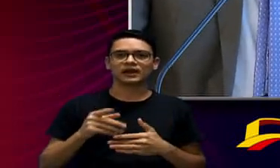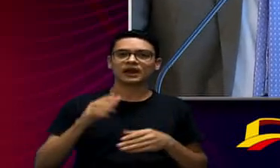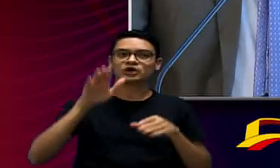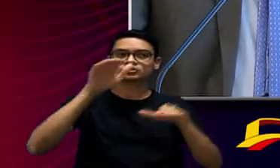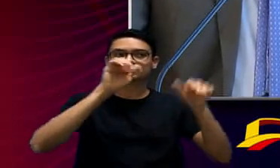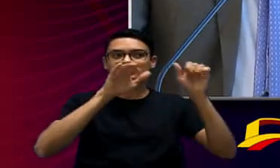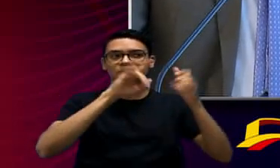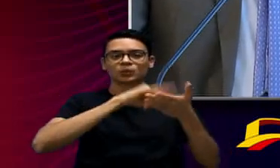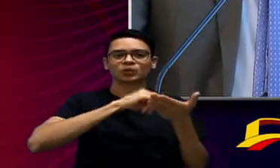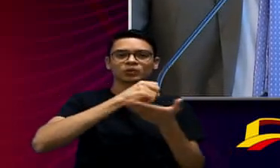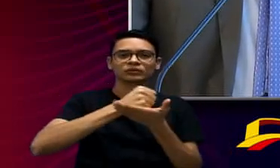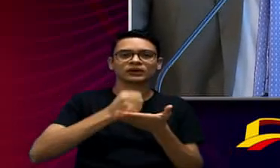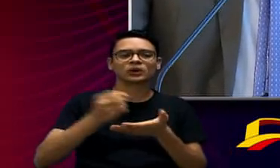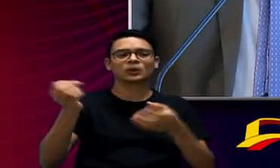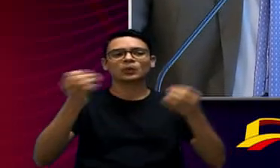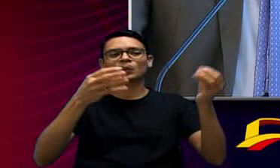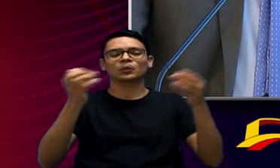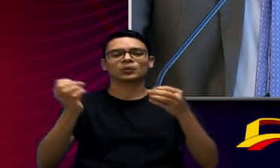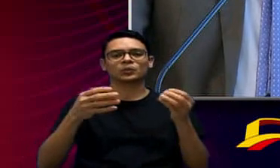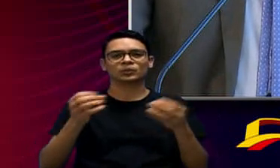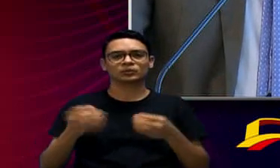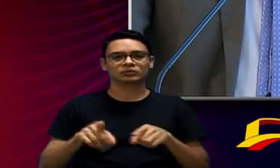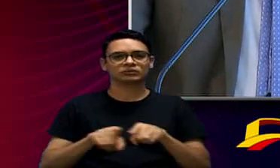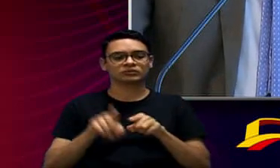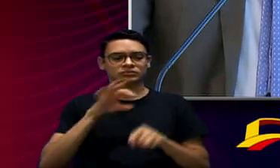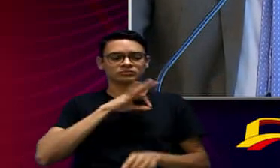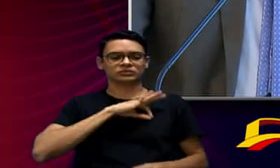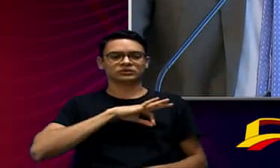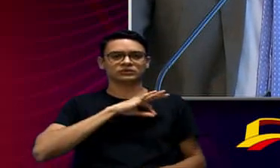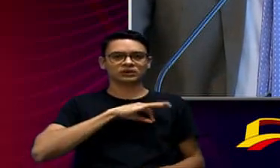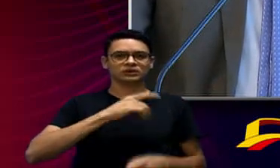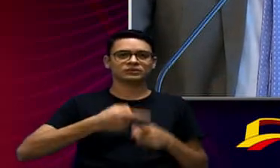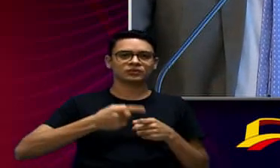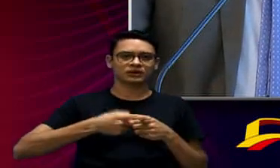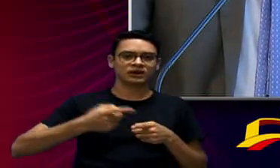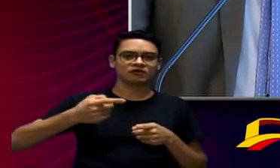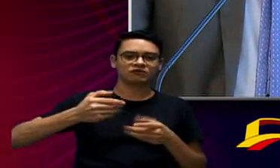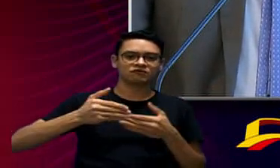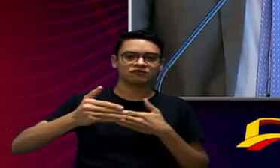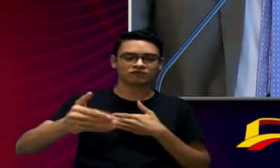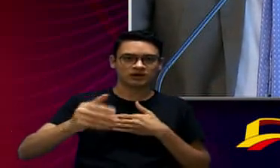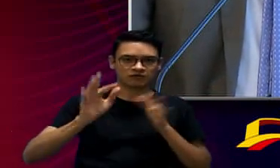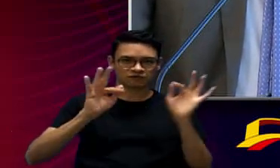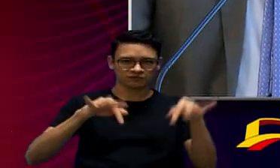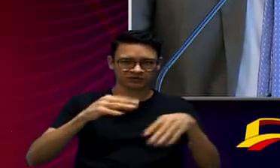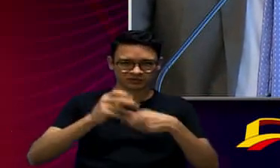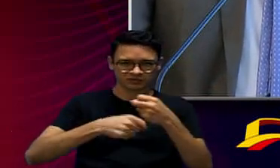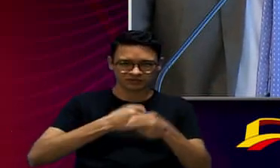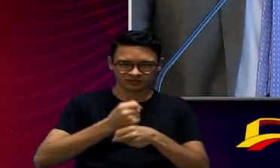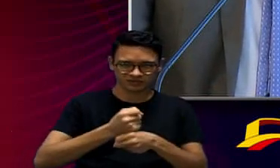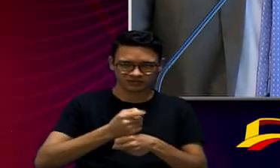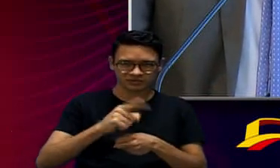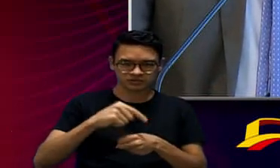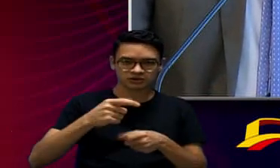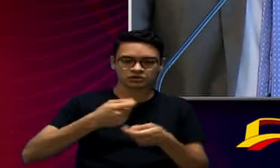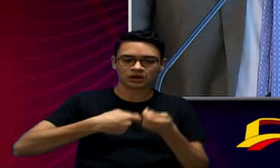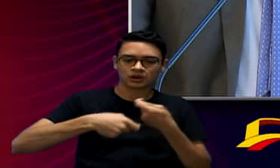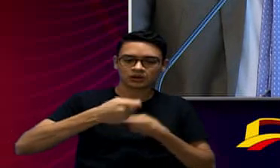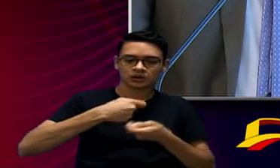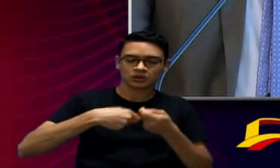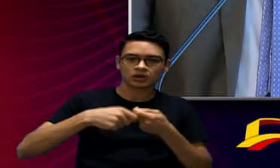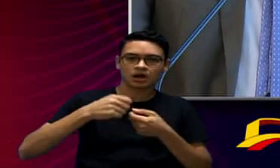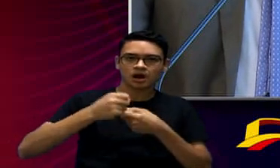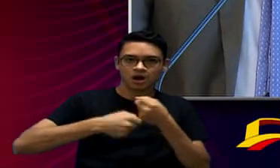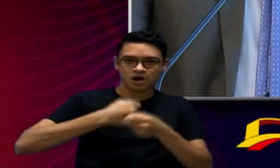mais profissionais. E em relação também aos salários, que a gente debata agora no final do ano, o orçamento já para o próximo ano